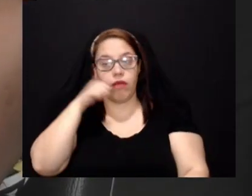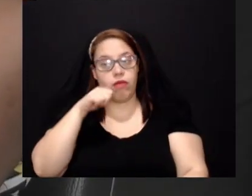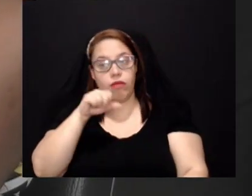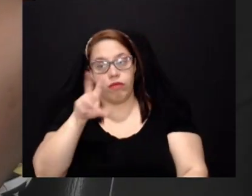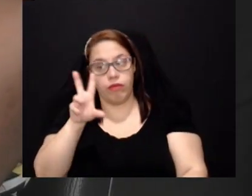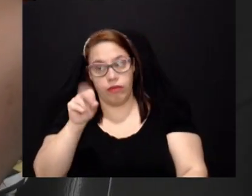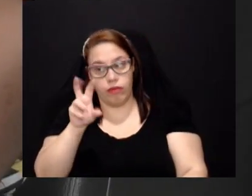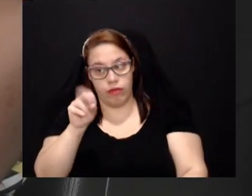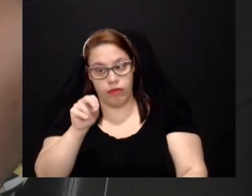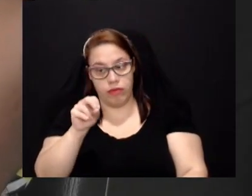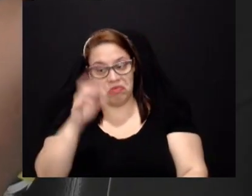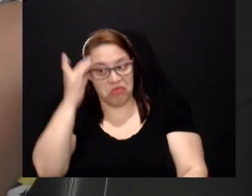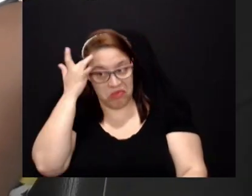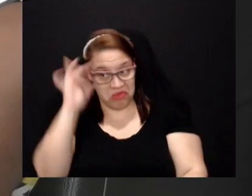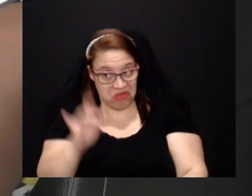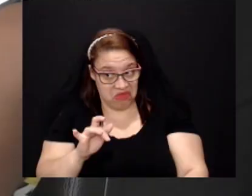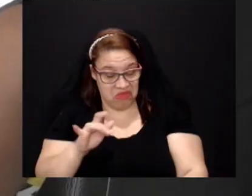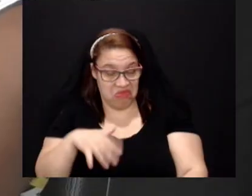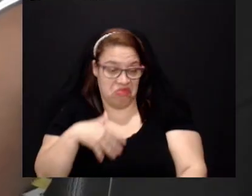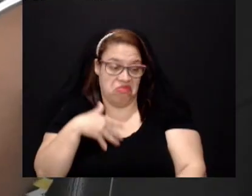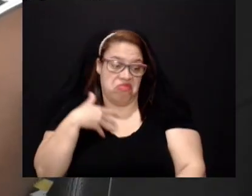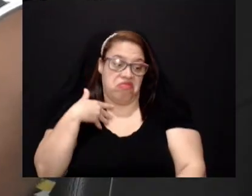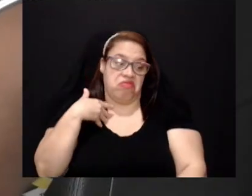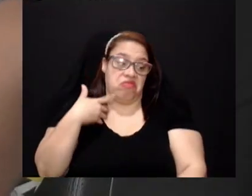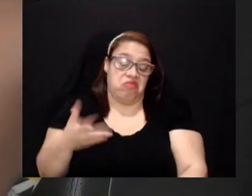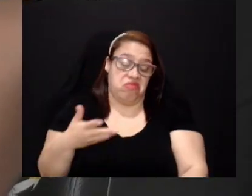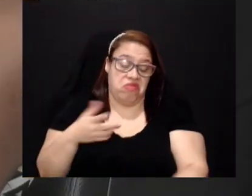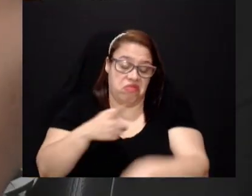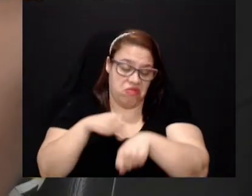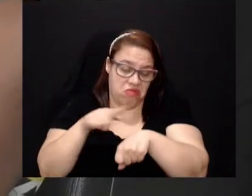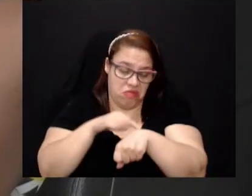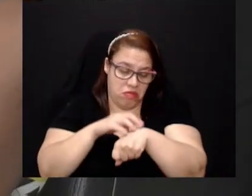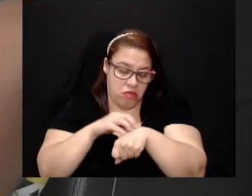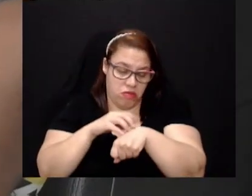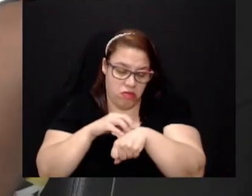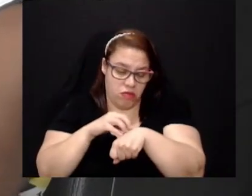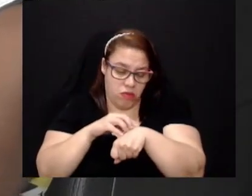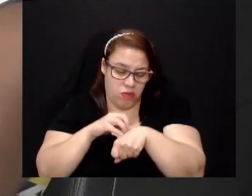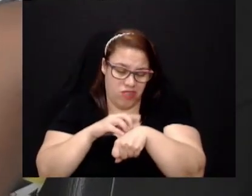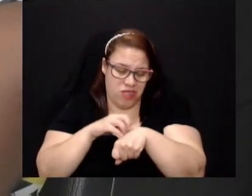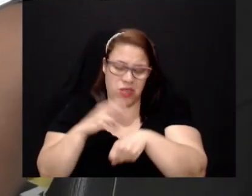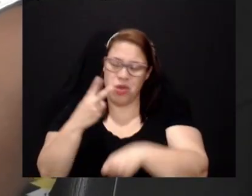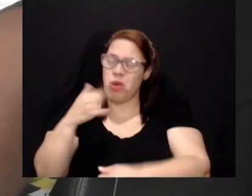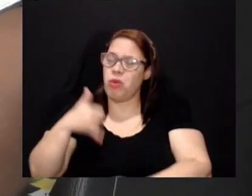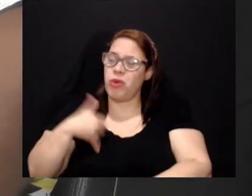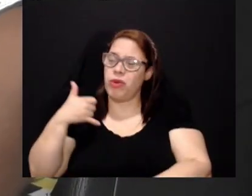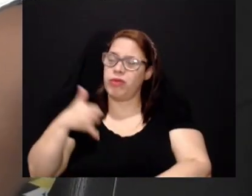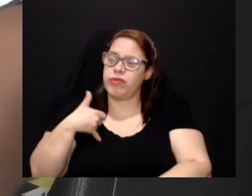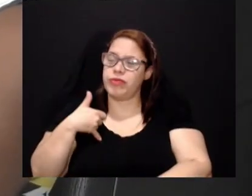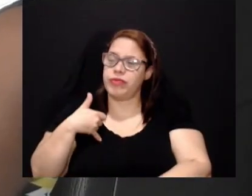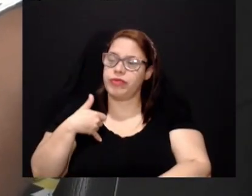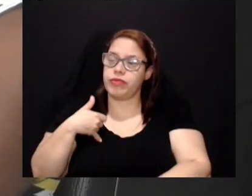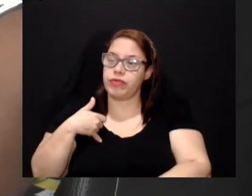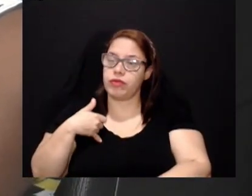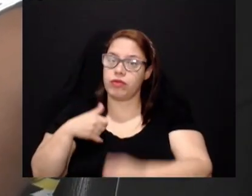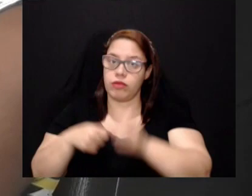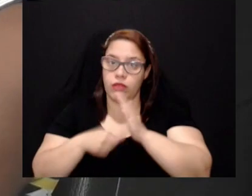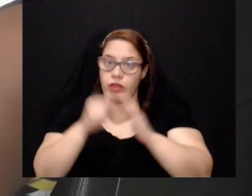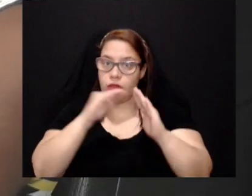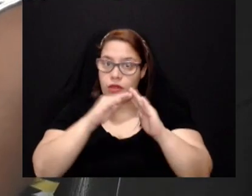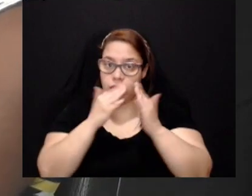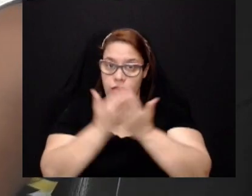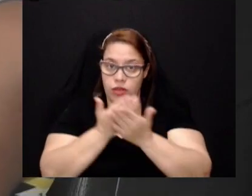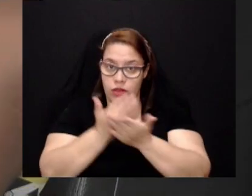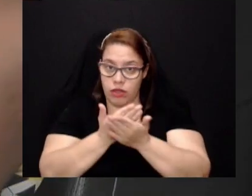com quanto tempo, mas eu sei que com 2 anos de idade, quando eu frequento a primeira escolinha, uma